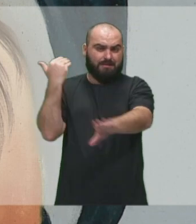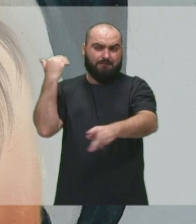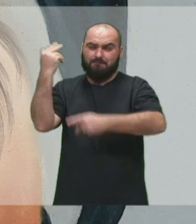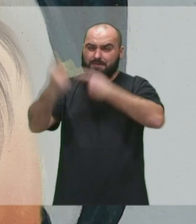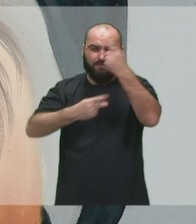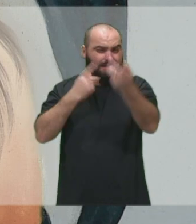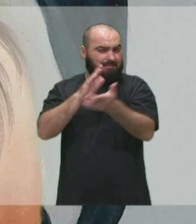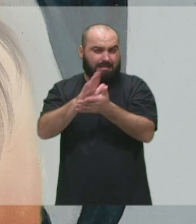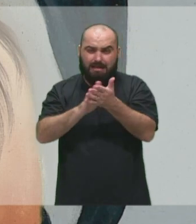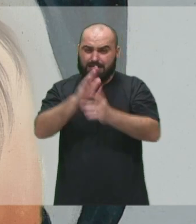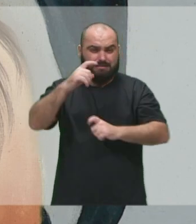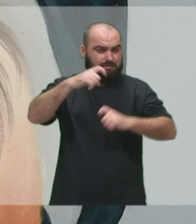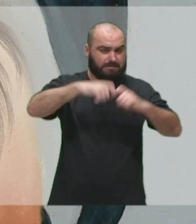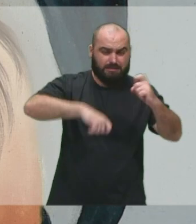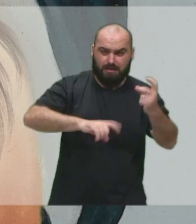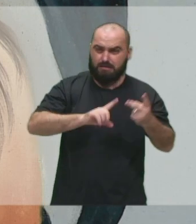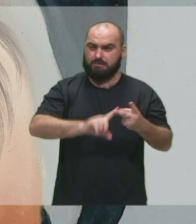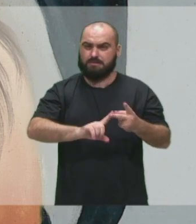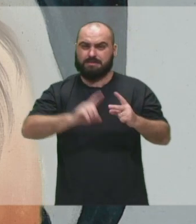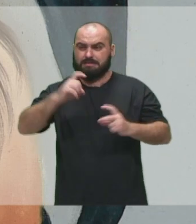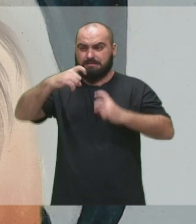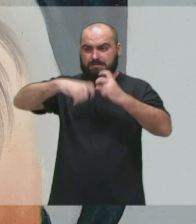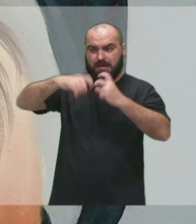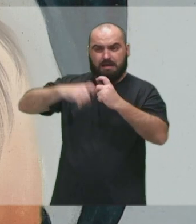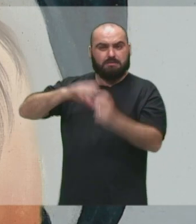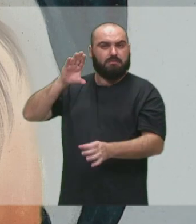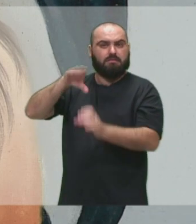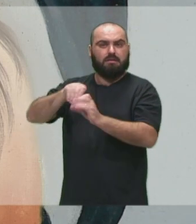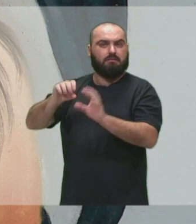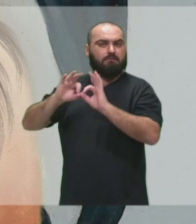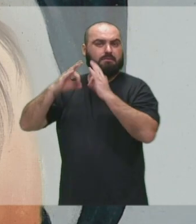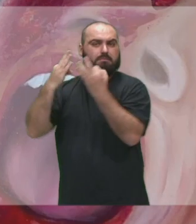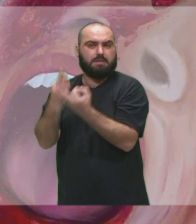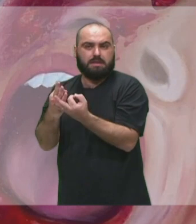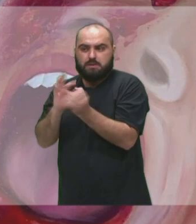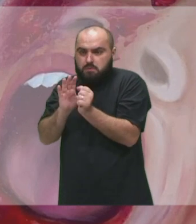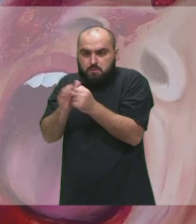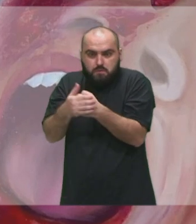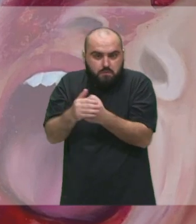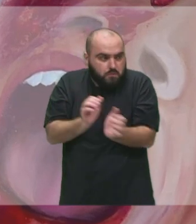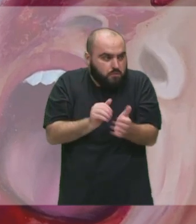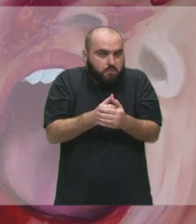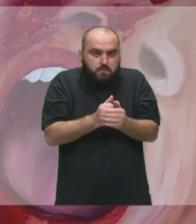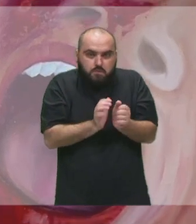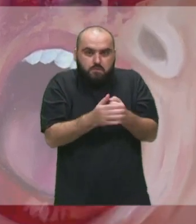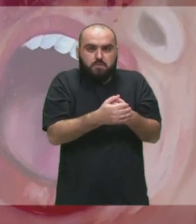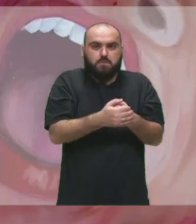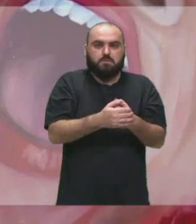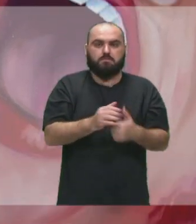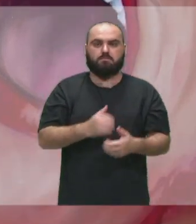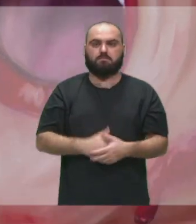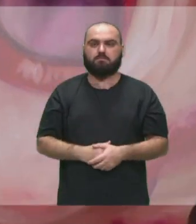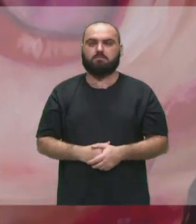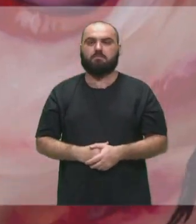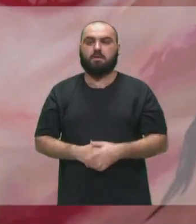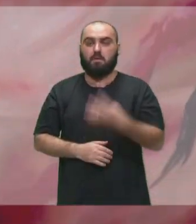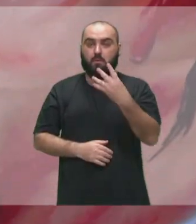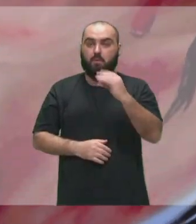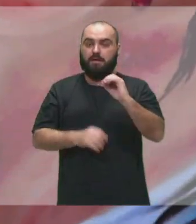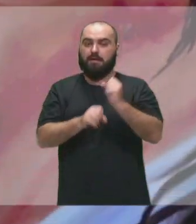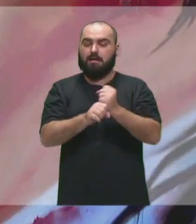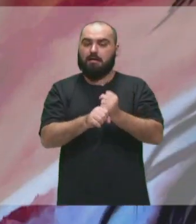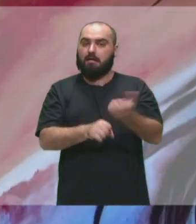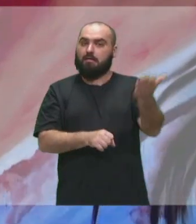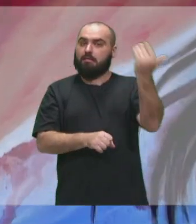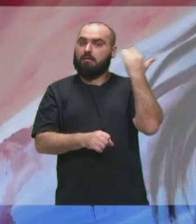não se falava muito sobre sexo no meio da família, né? Isso tudo era muito escondido. Então, há 40 anos atrás, não tínhamos